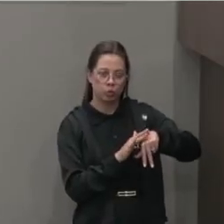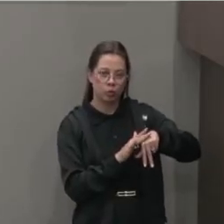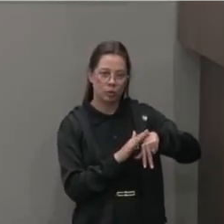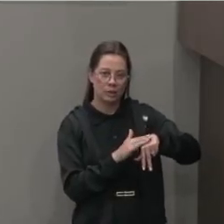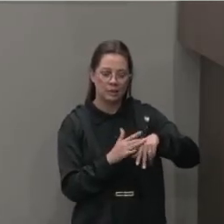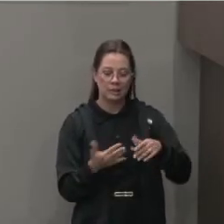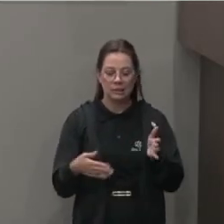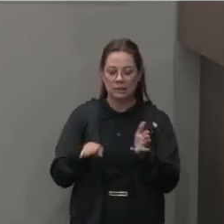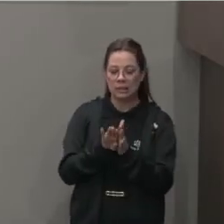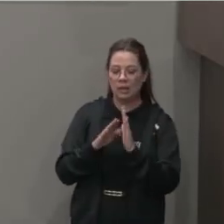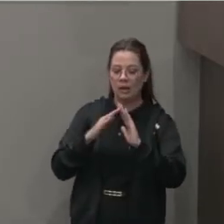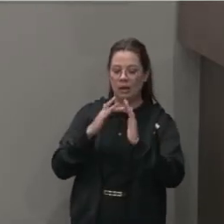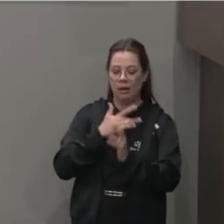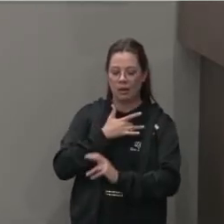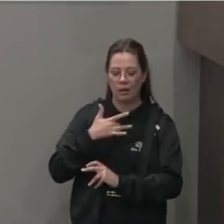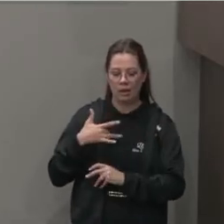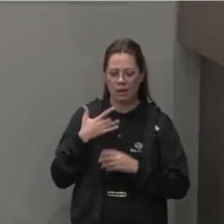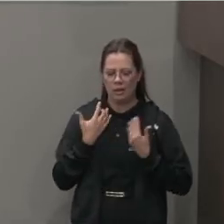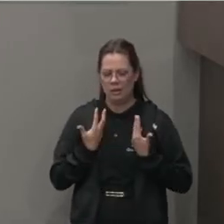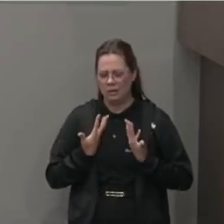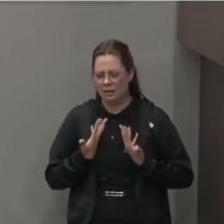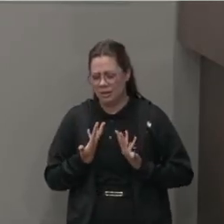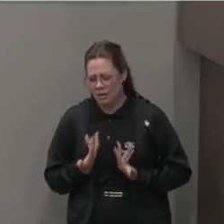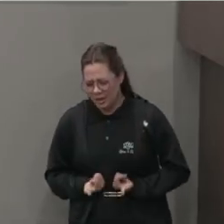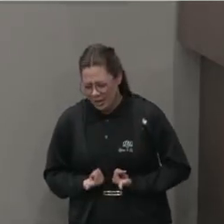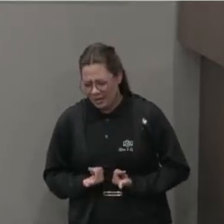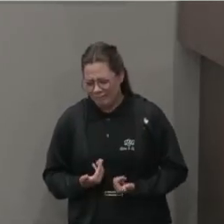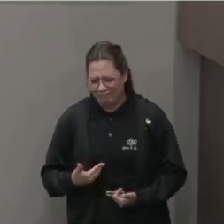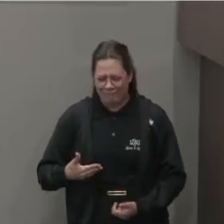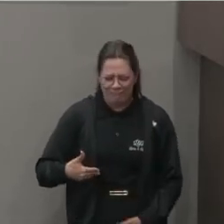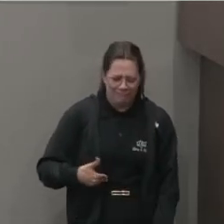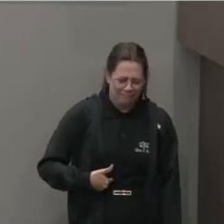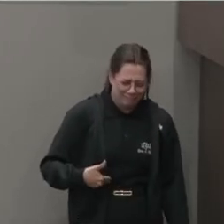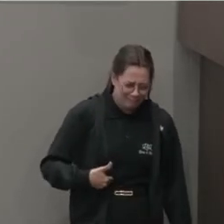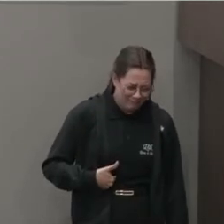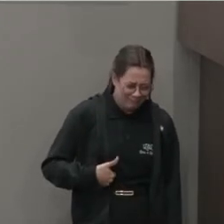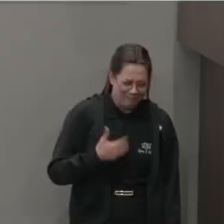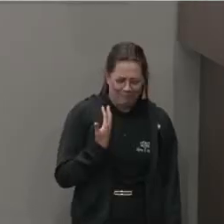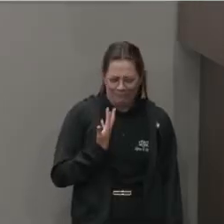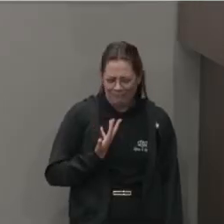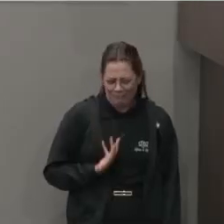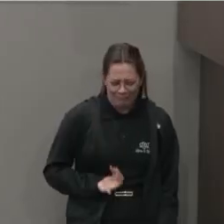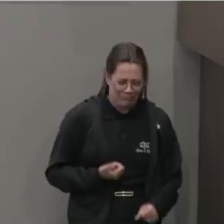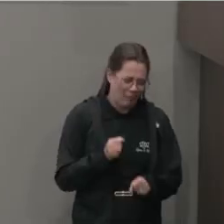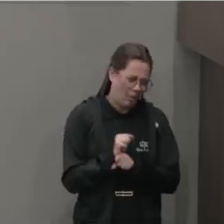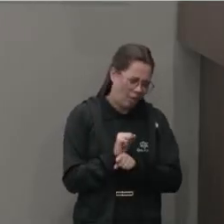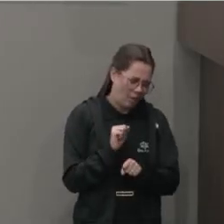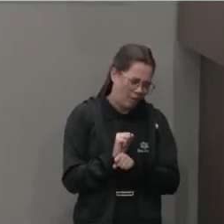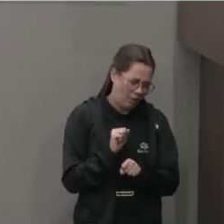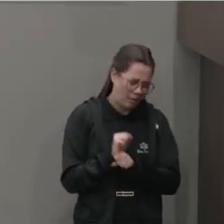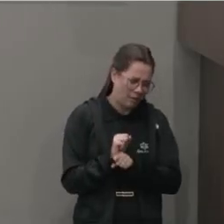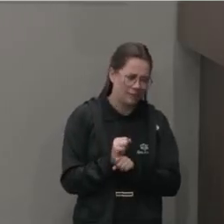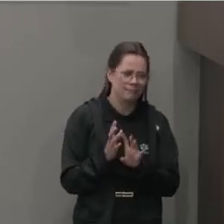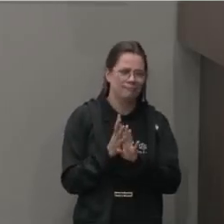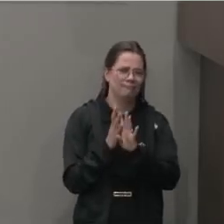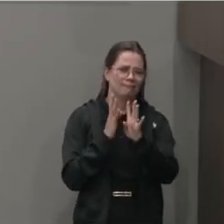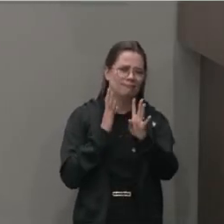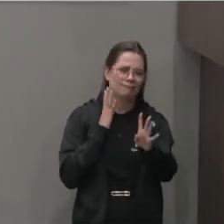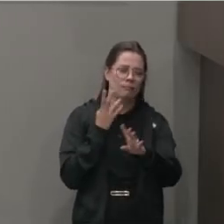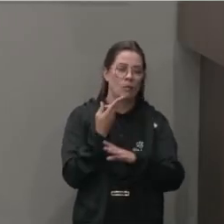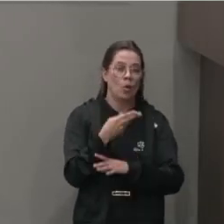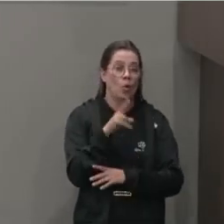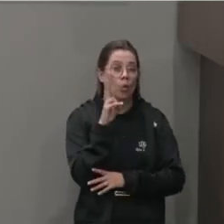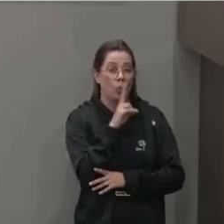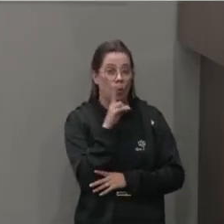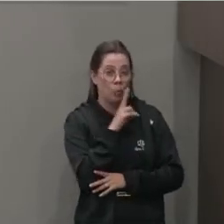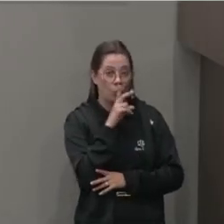unidade básica de saúde, cansado, com fome, cansado de esperar, minha gente, ou então numa